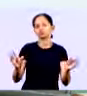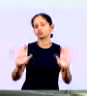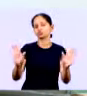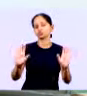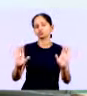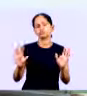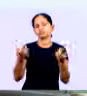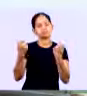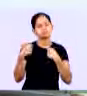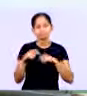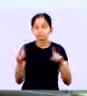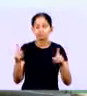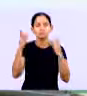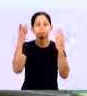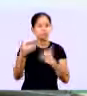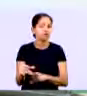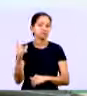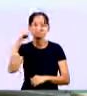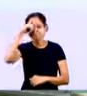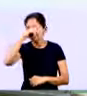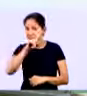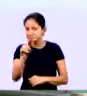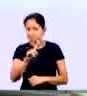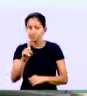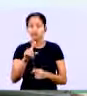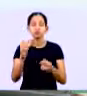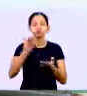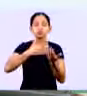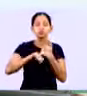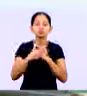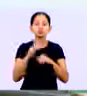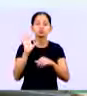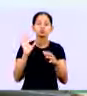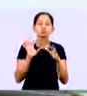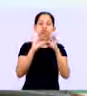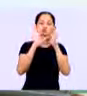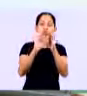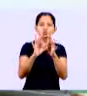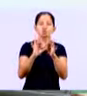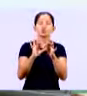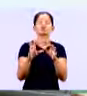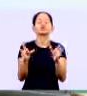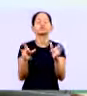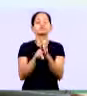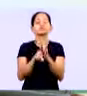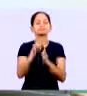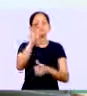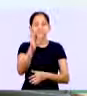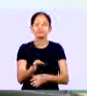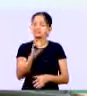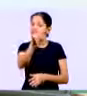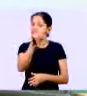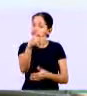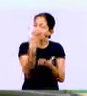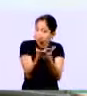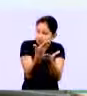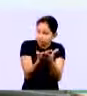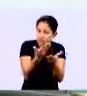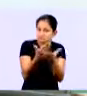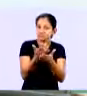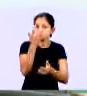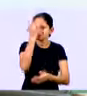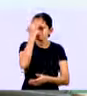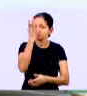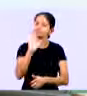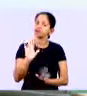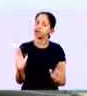da prova. A prova não está difícil, né? Ela foi feita toda em cima do conteúdo que foi trabalhado. Quem pegou o material para estudar, com certeza vai ter muita facilidade de